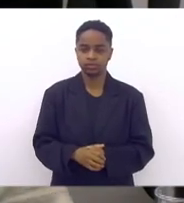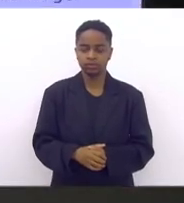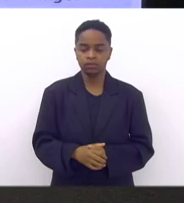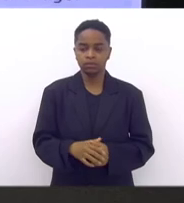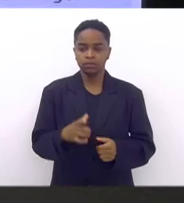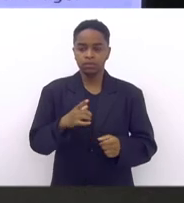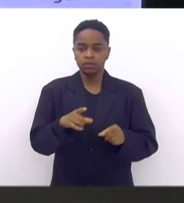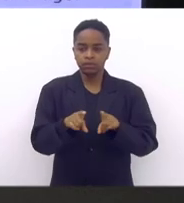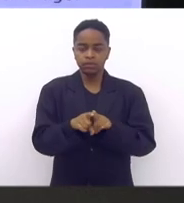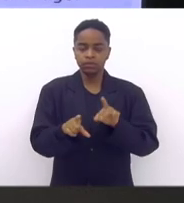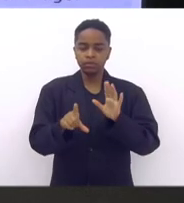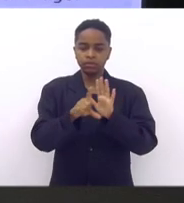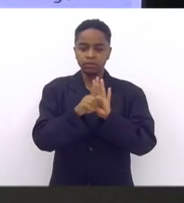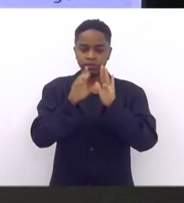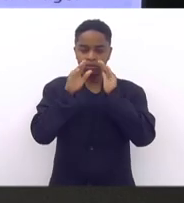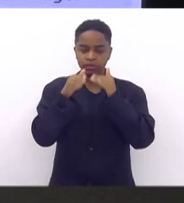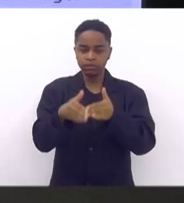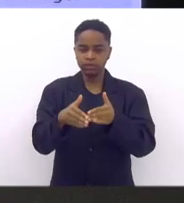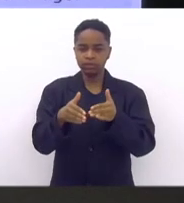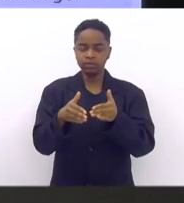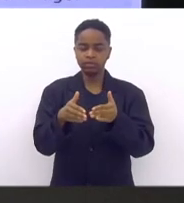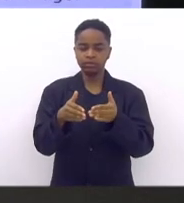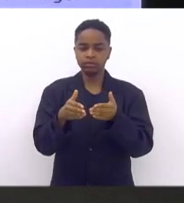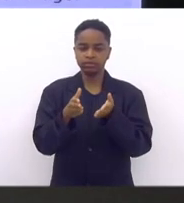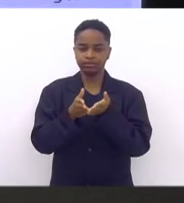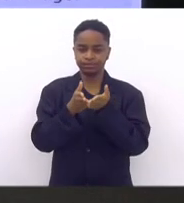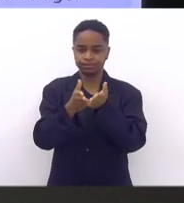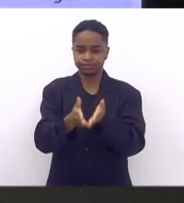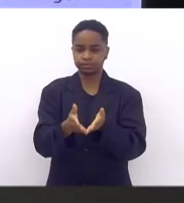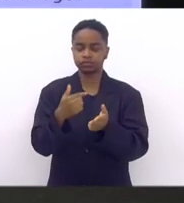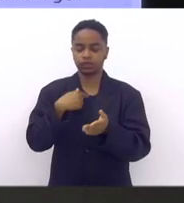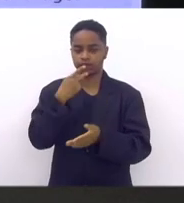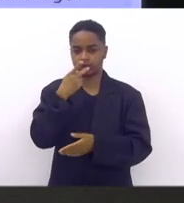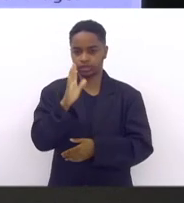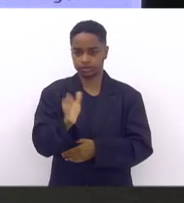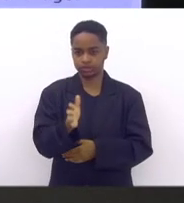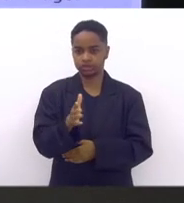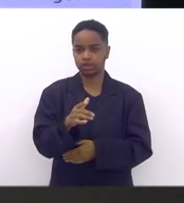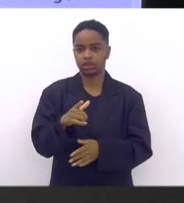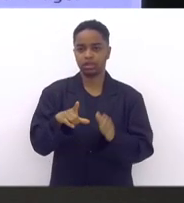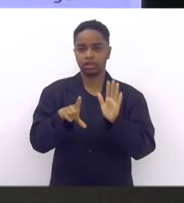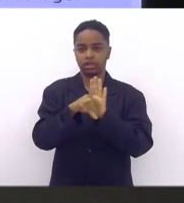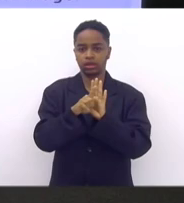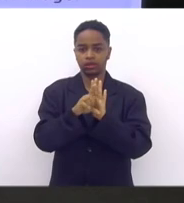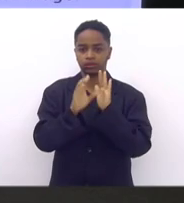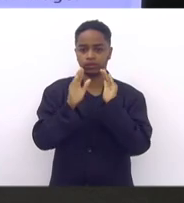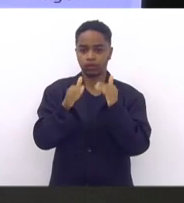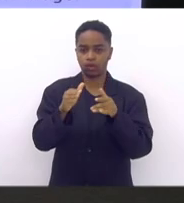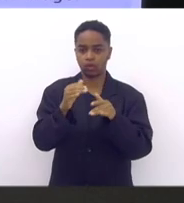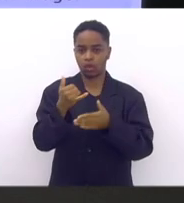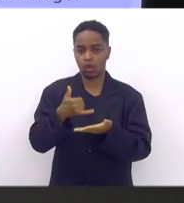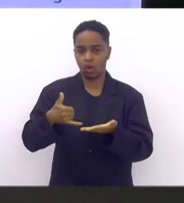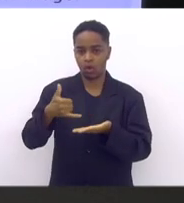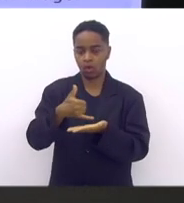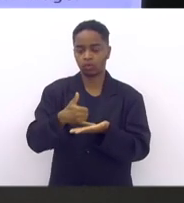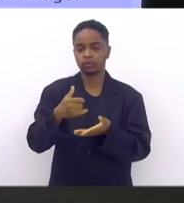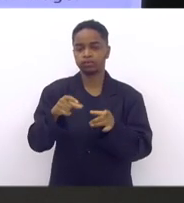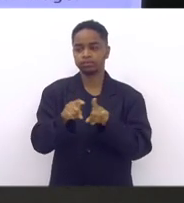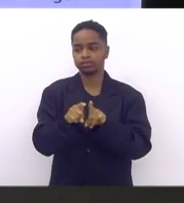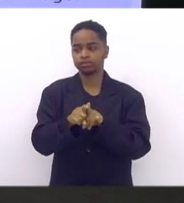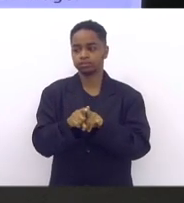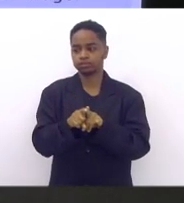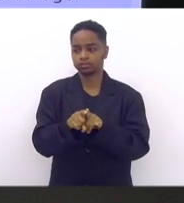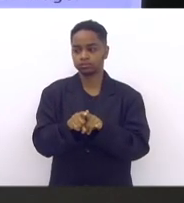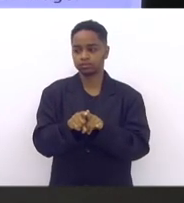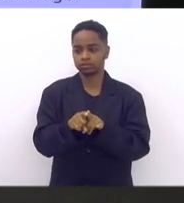envolvendo embarcações com relação a ambiental algumas eu já citei aqui né A Lei do Óleo né a